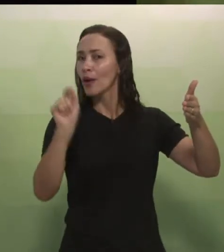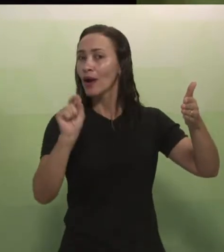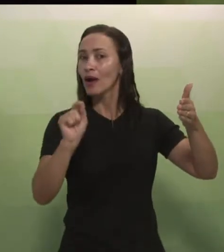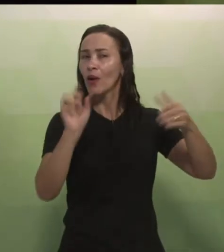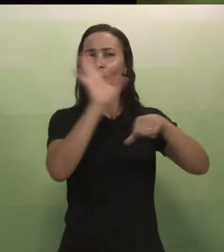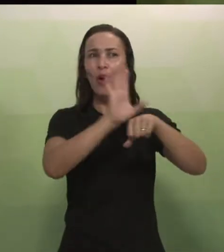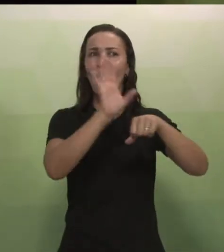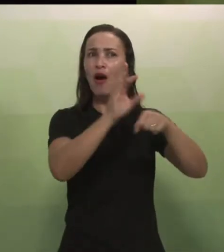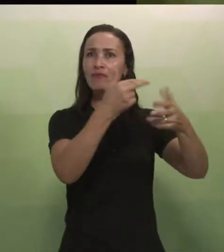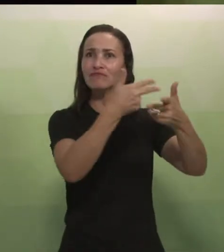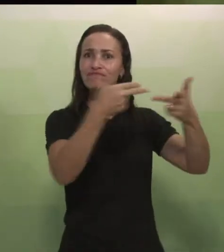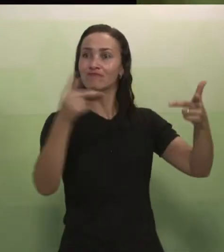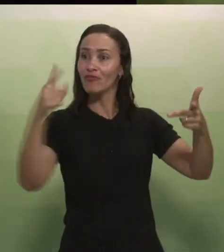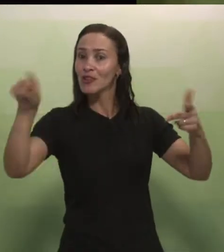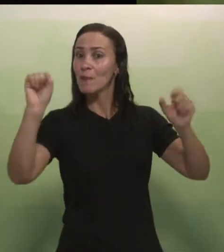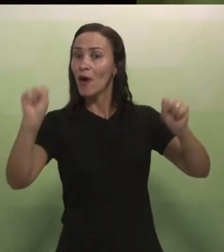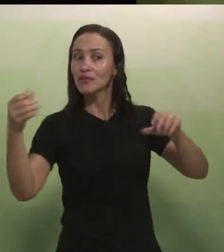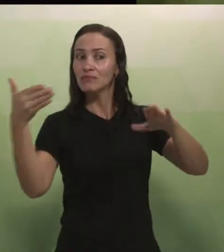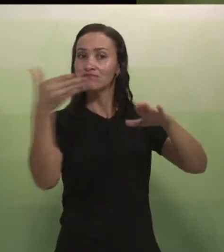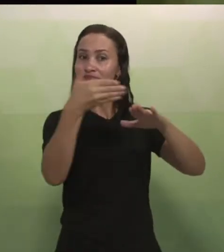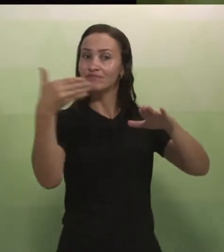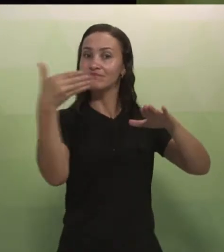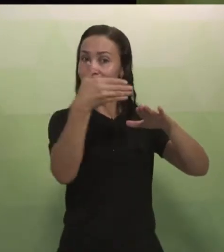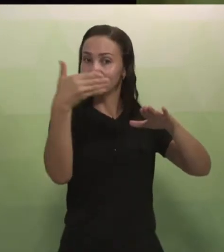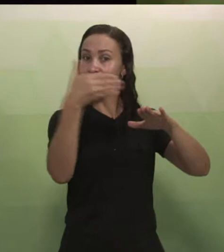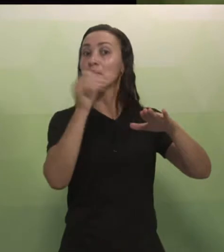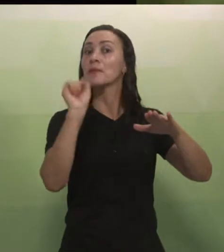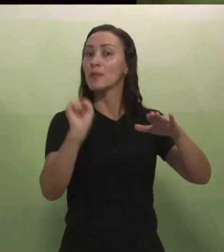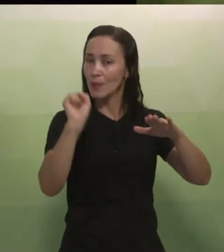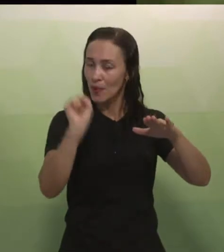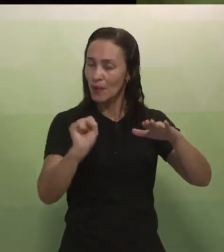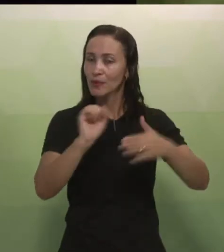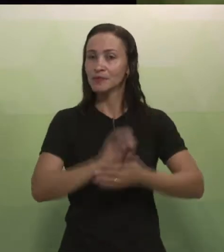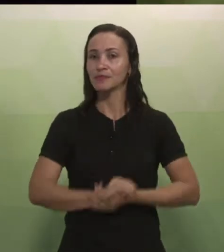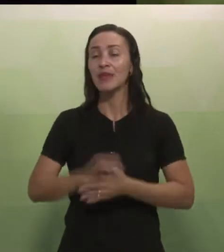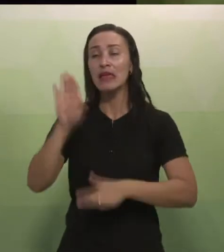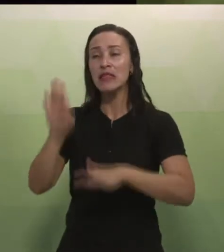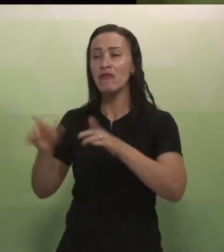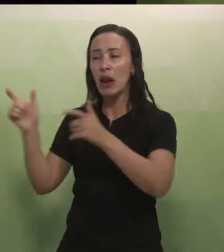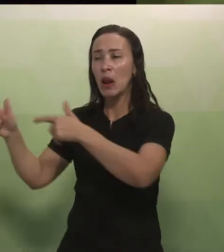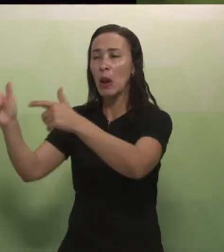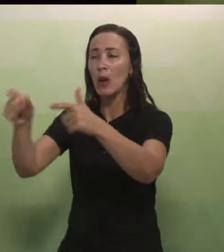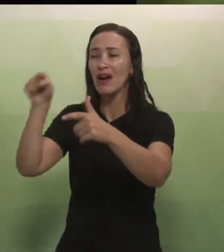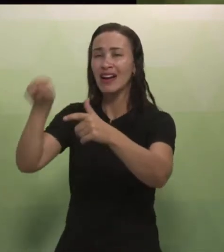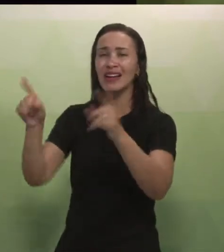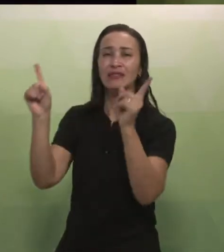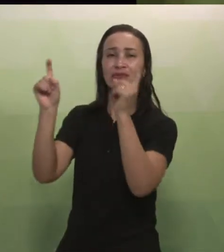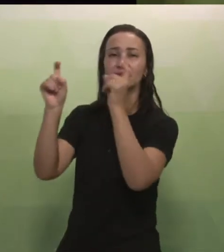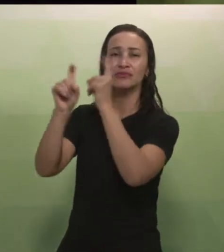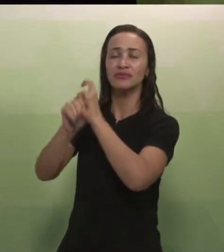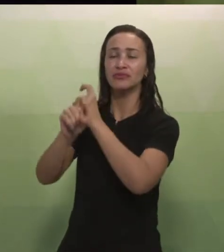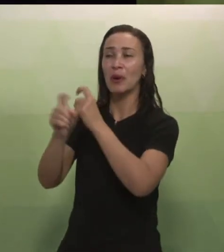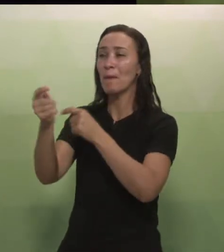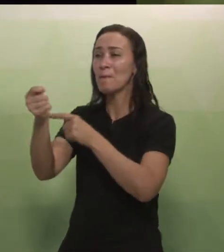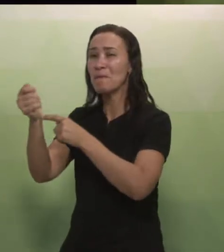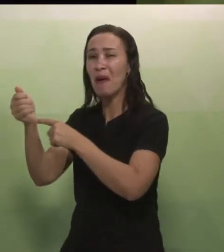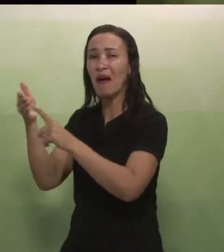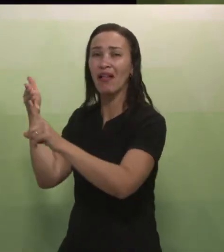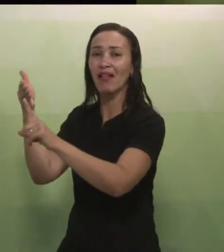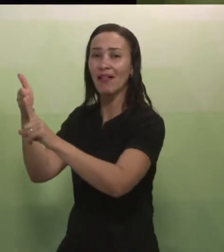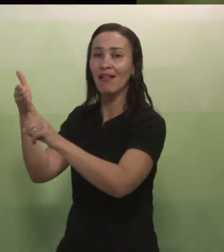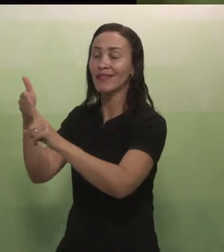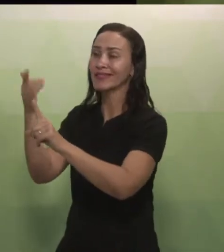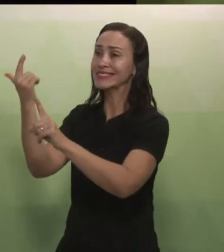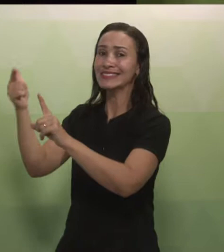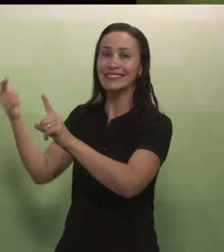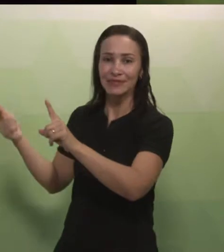ofertaremos cursos que vocês possam cumprir. Então, naqueles locais que é muito difícil, que às vezes tem pouco